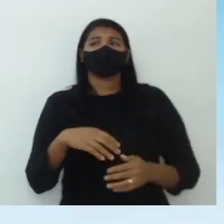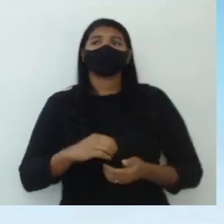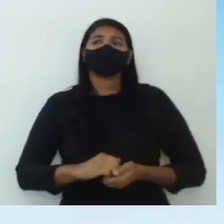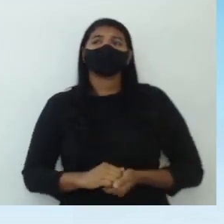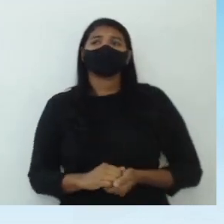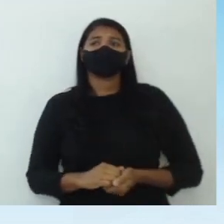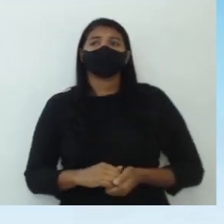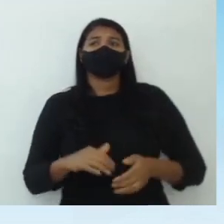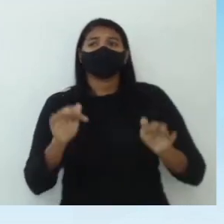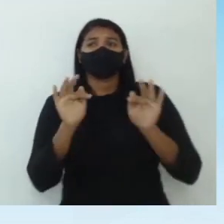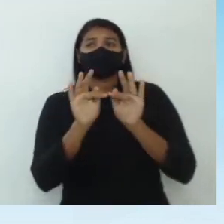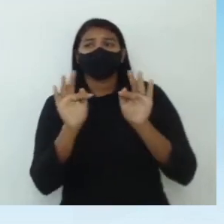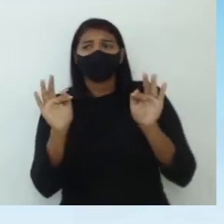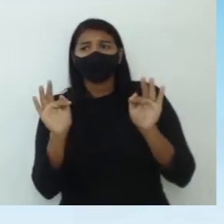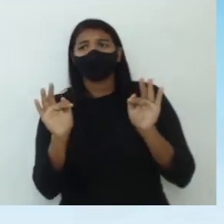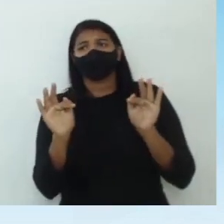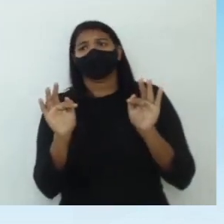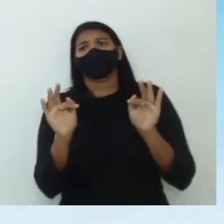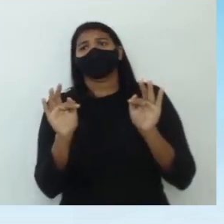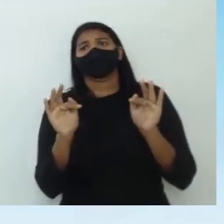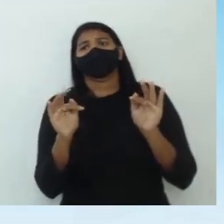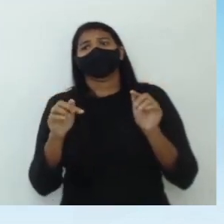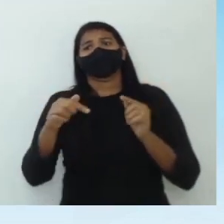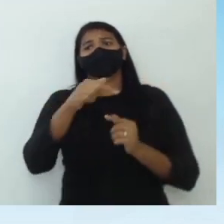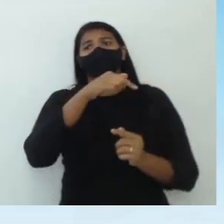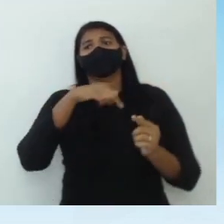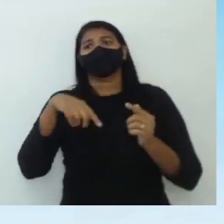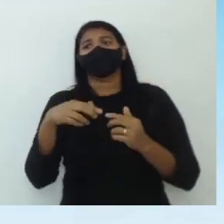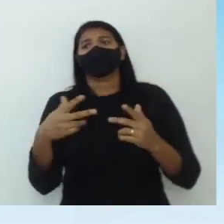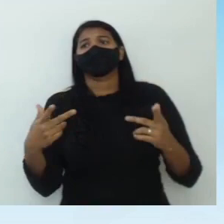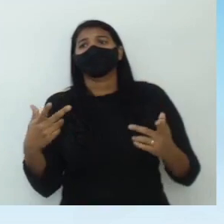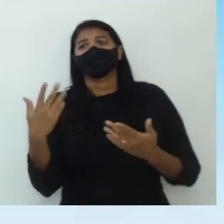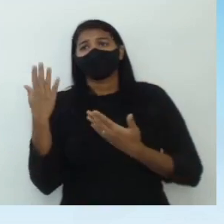função dentro do ciclo, né? Professor, o senhor